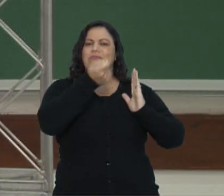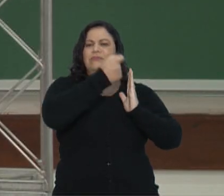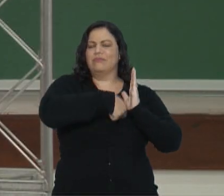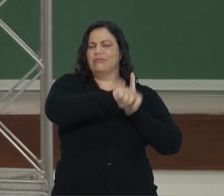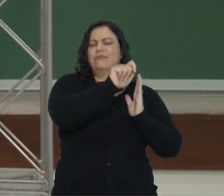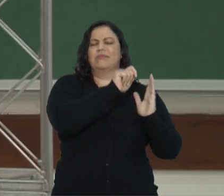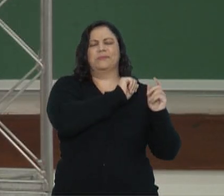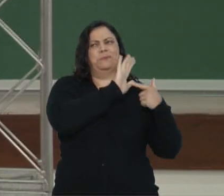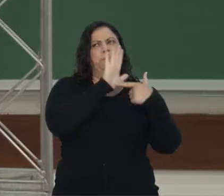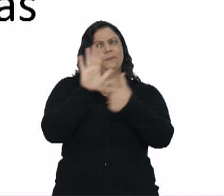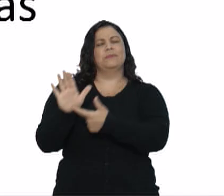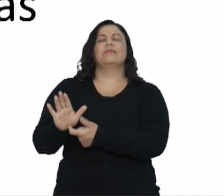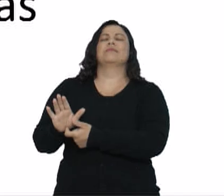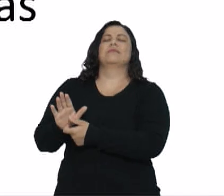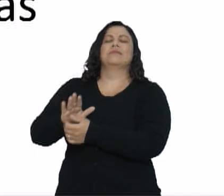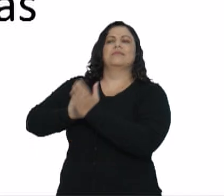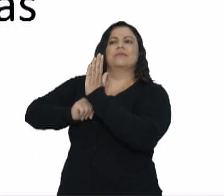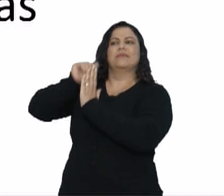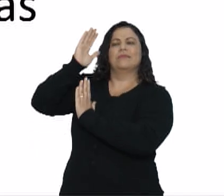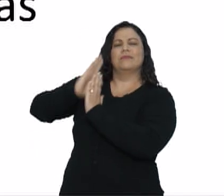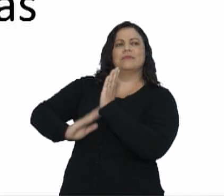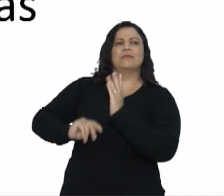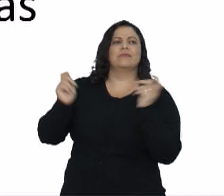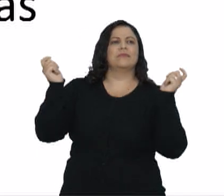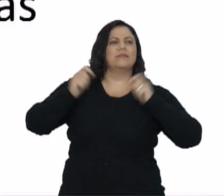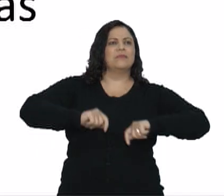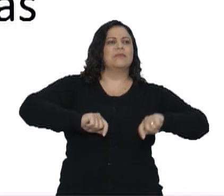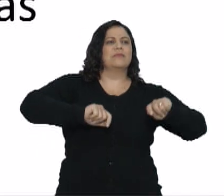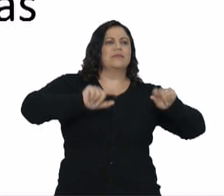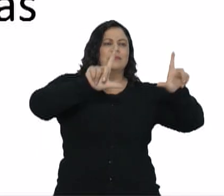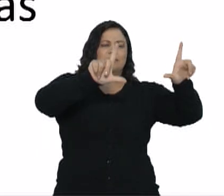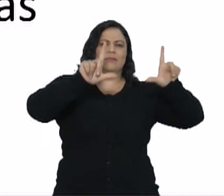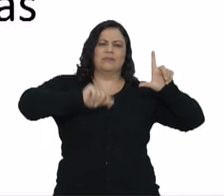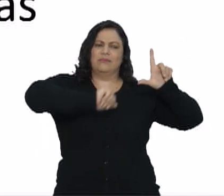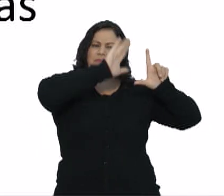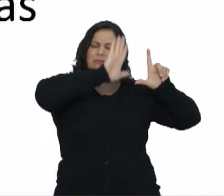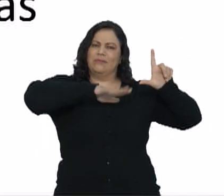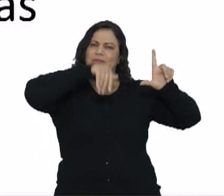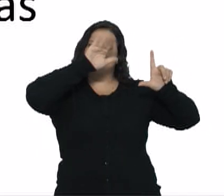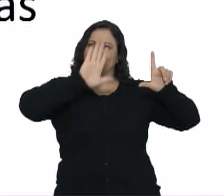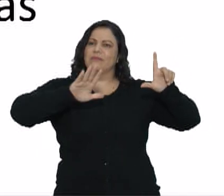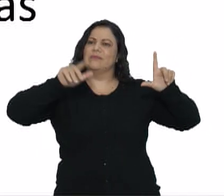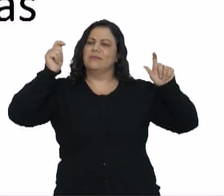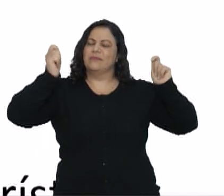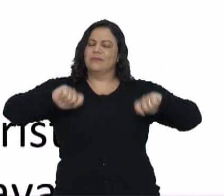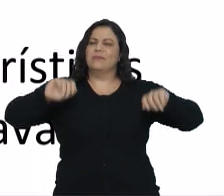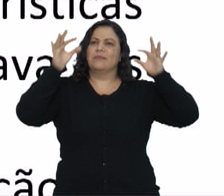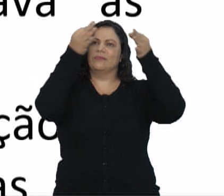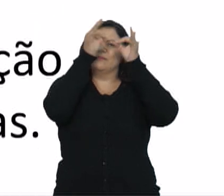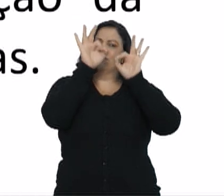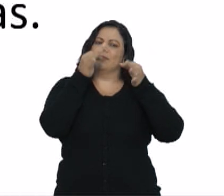de trabalhos em talhas, pinturas e painéis e pinturas decorativas do forro de igreja.